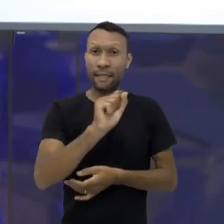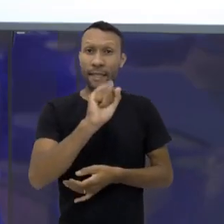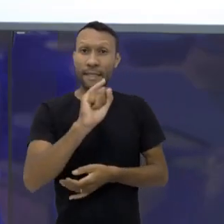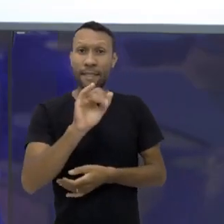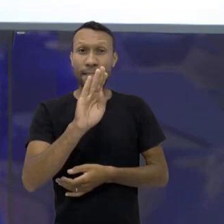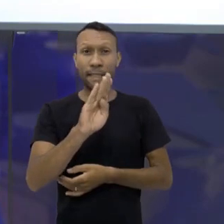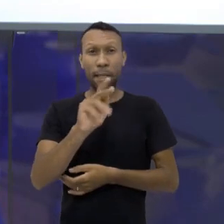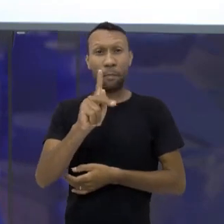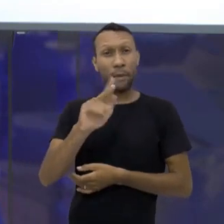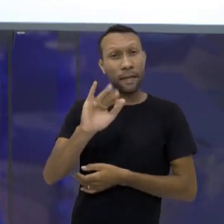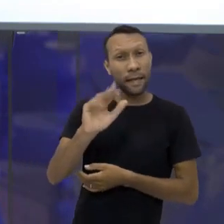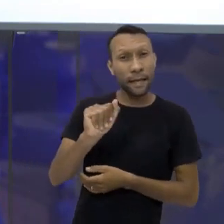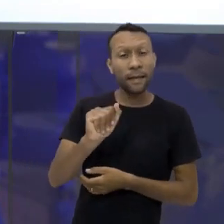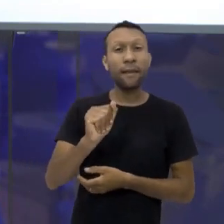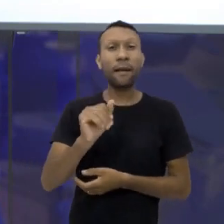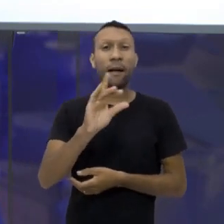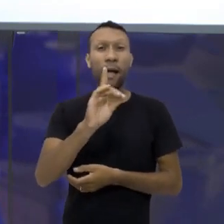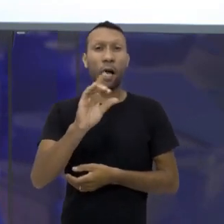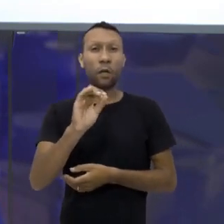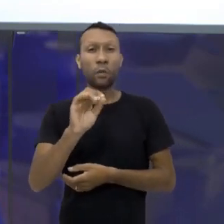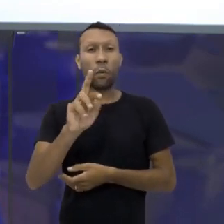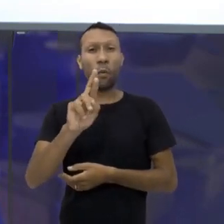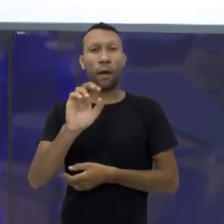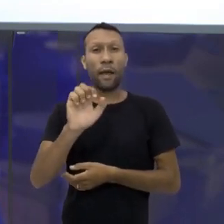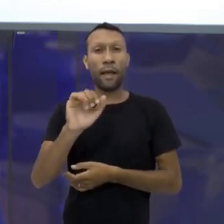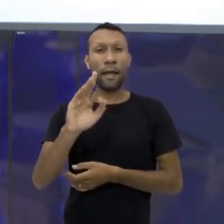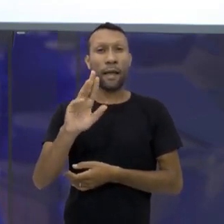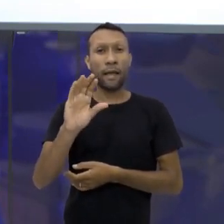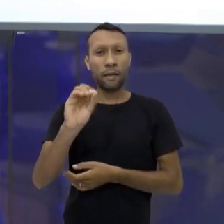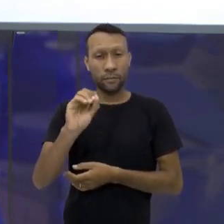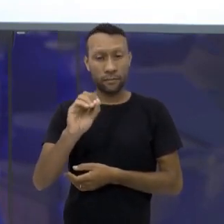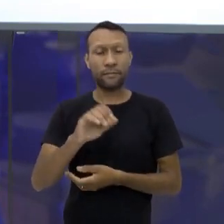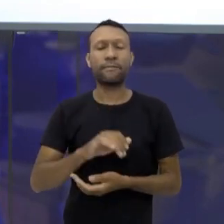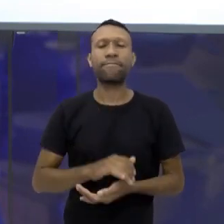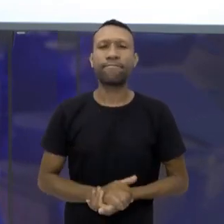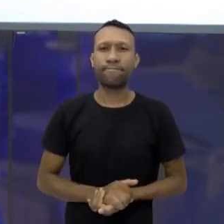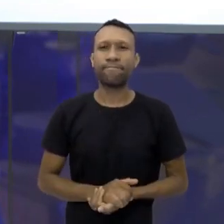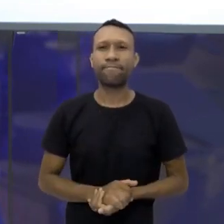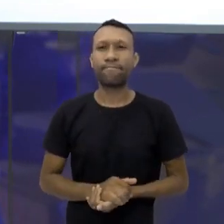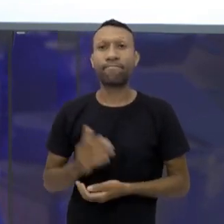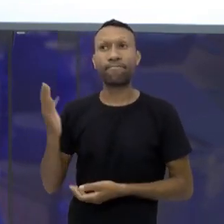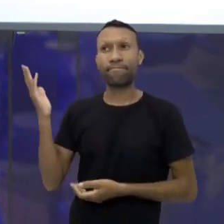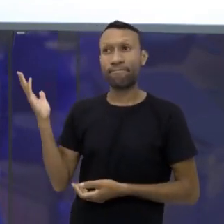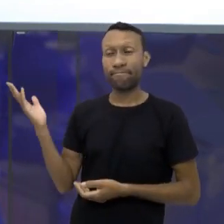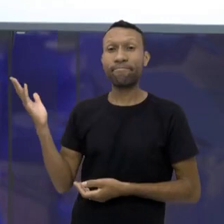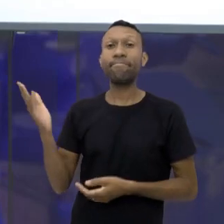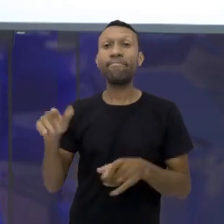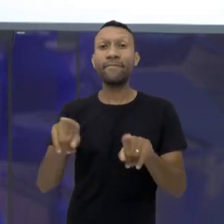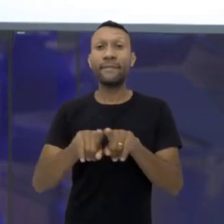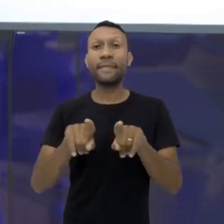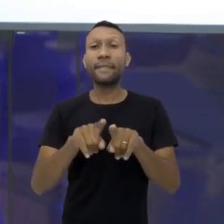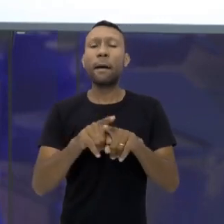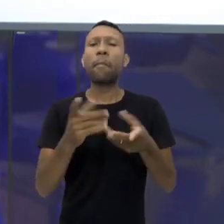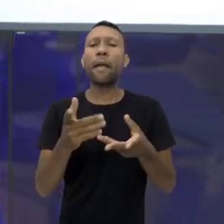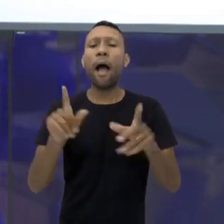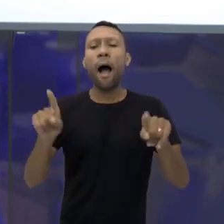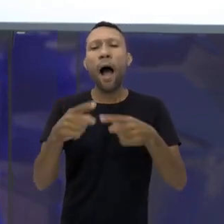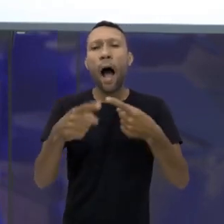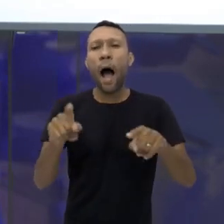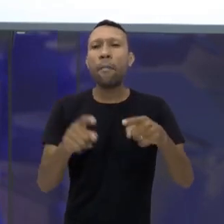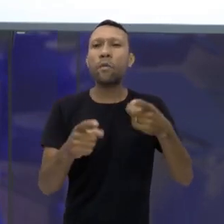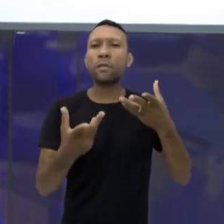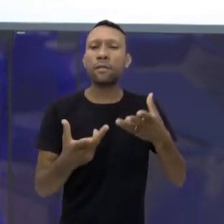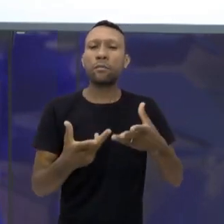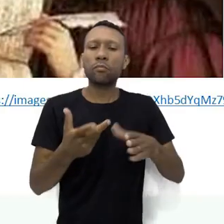Esse é um dos grandes destaques desse período aqui. E a música no Renascimento. Como é que a música surgiu